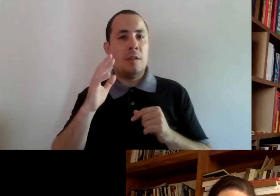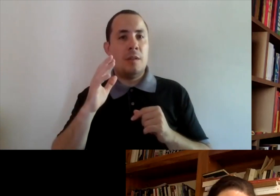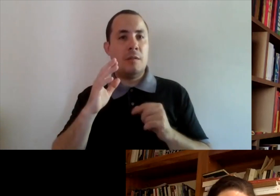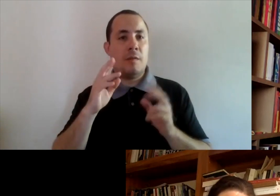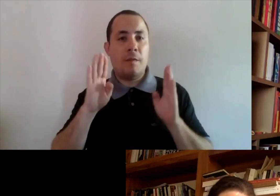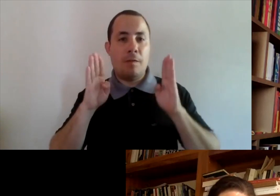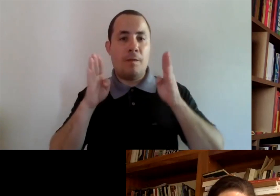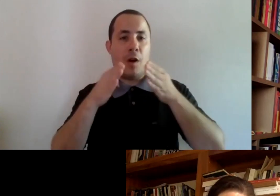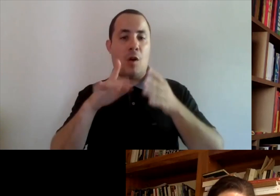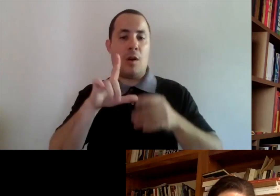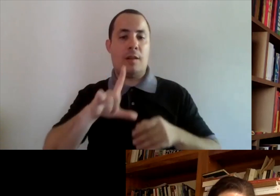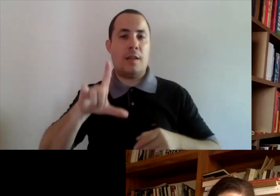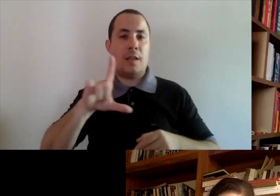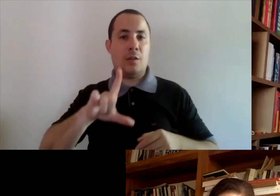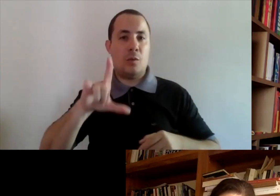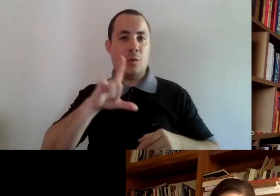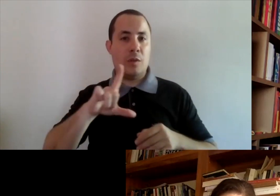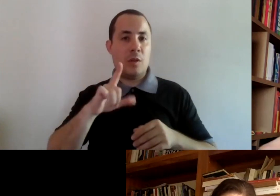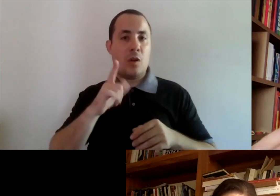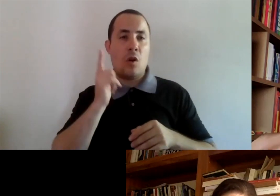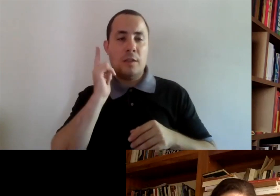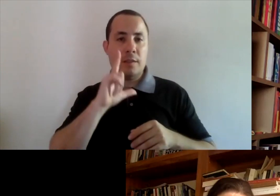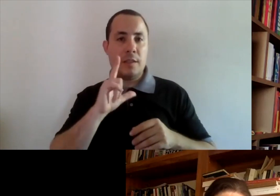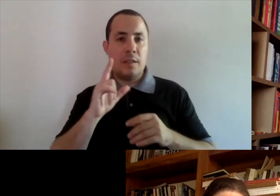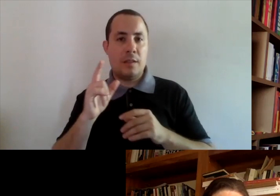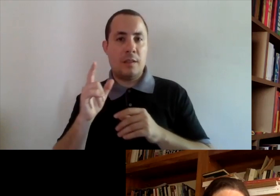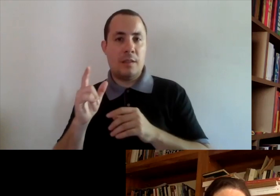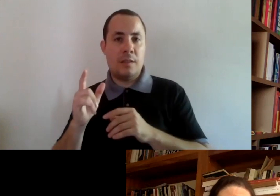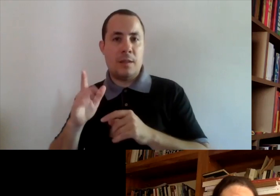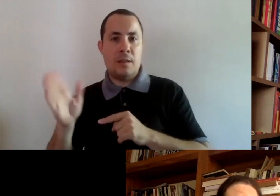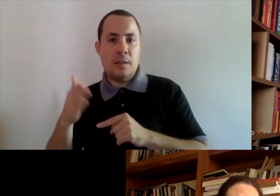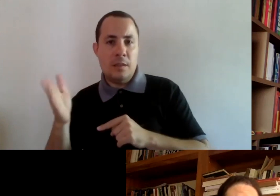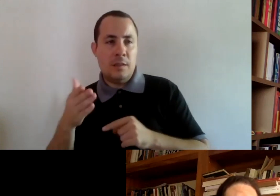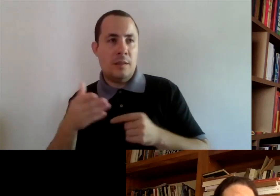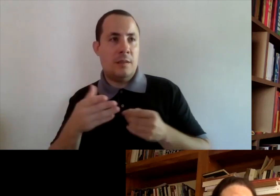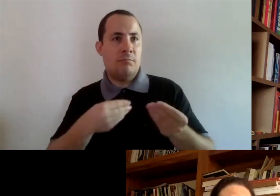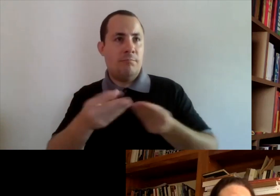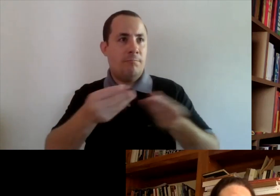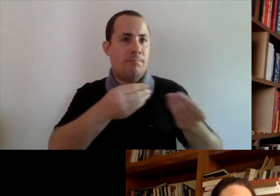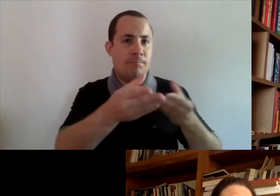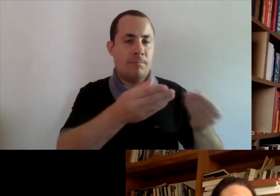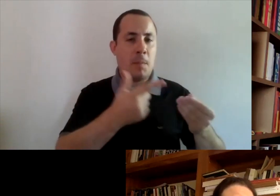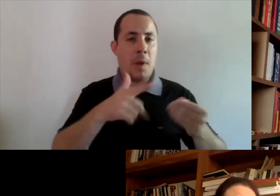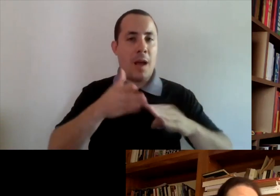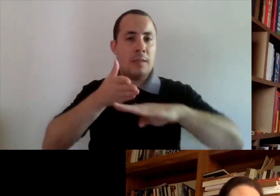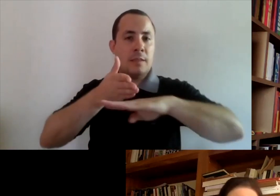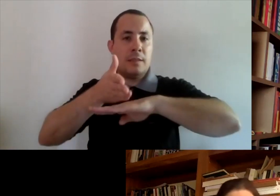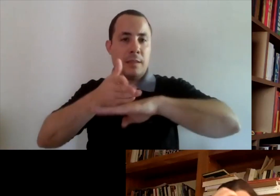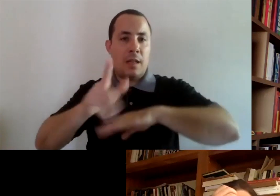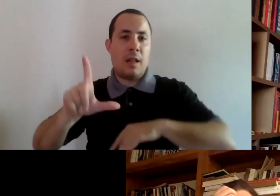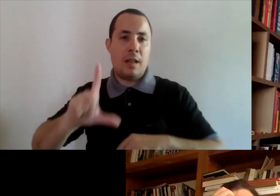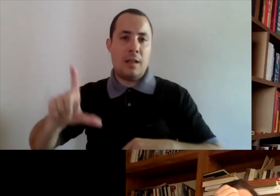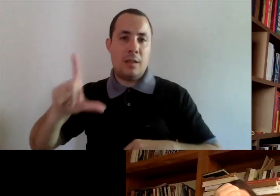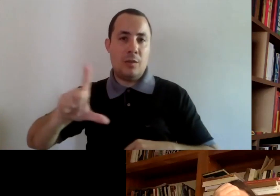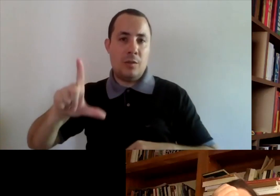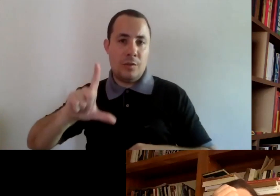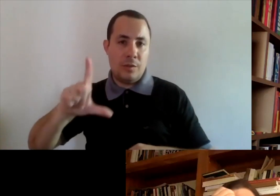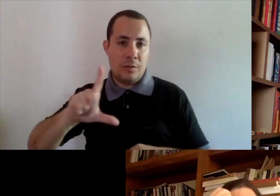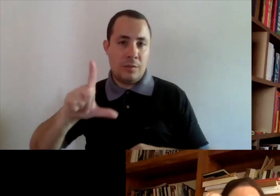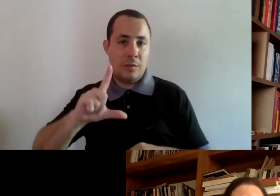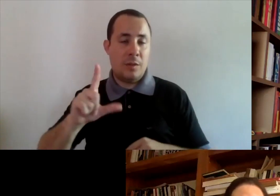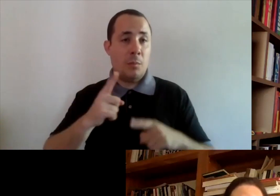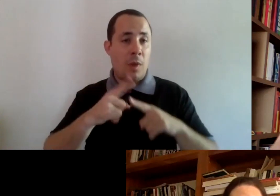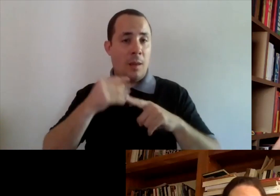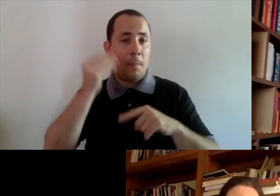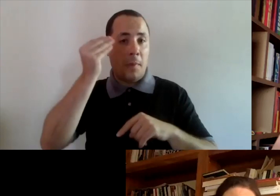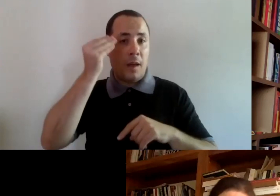para tentar pensar essa relação entre produção, circulação e acesso à literatura, né, a partir dessa